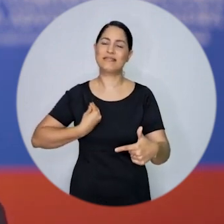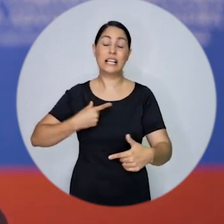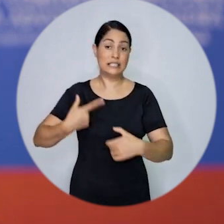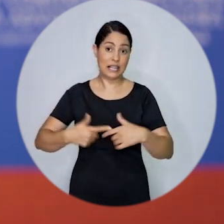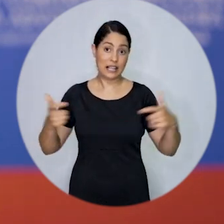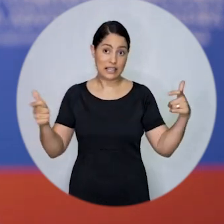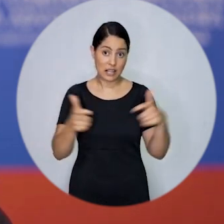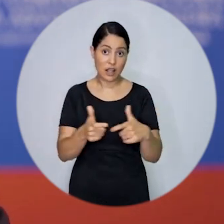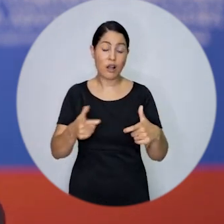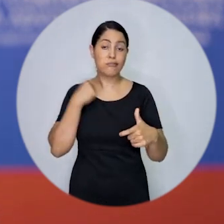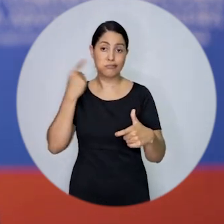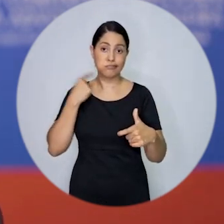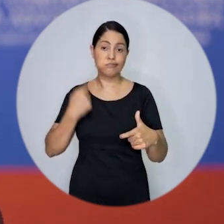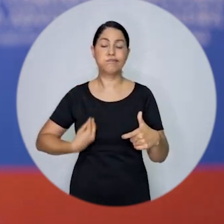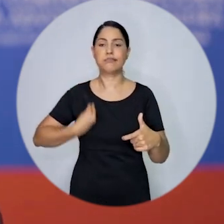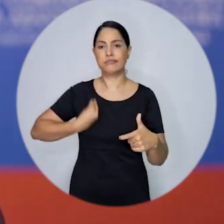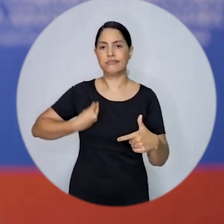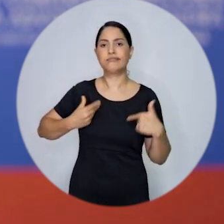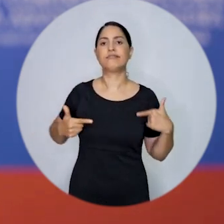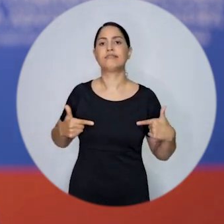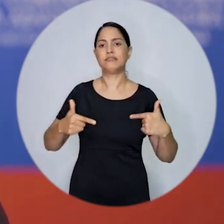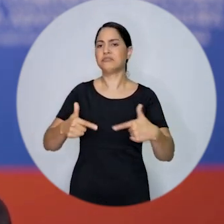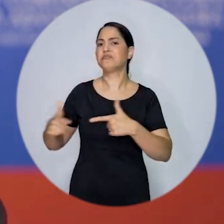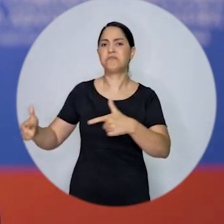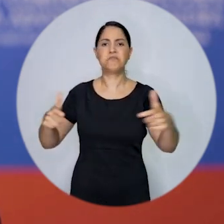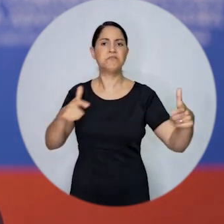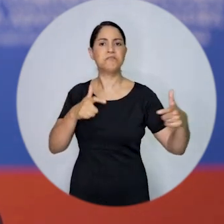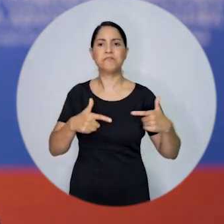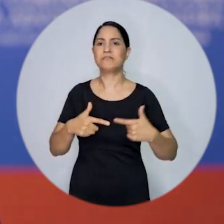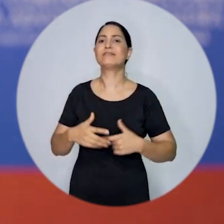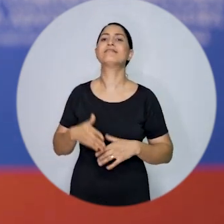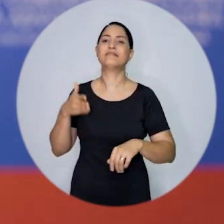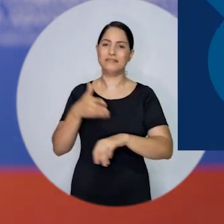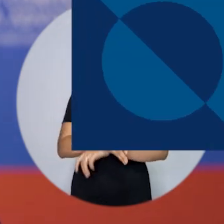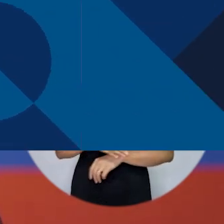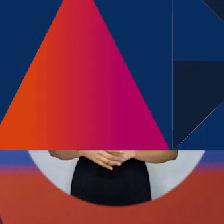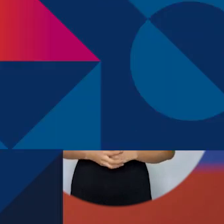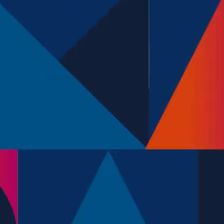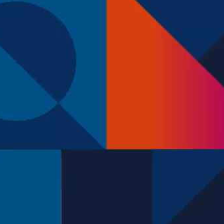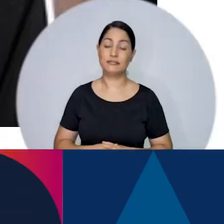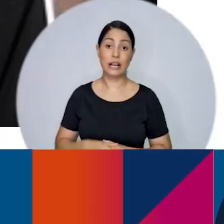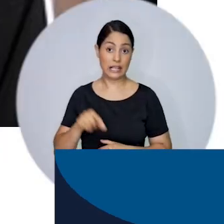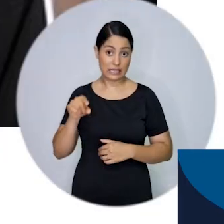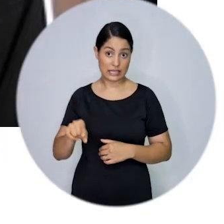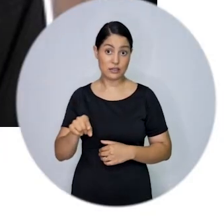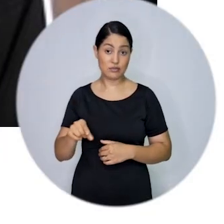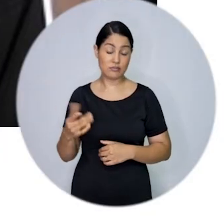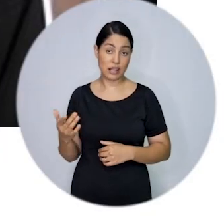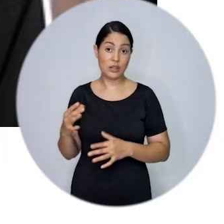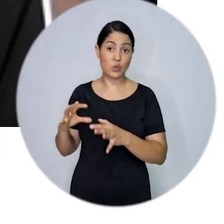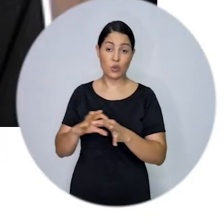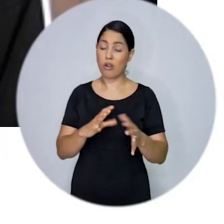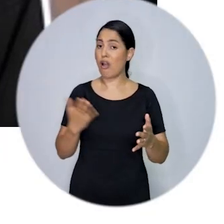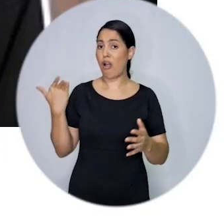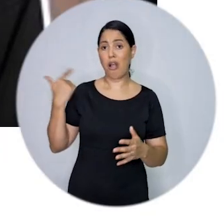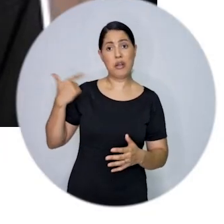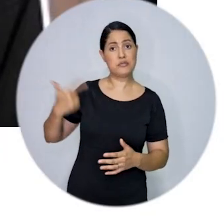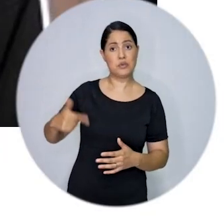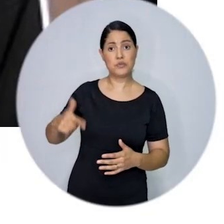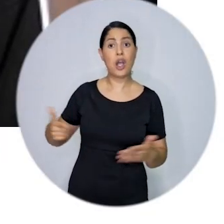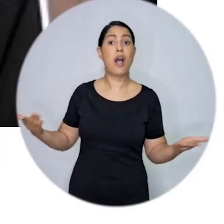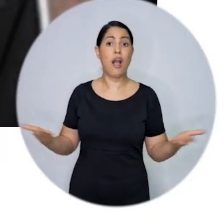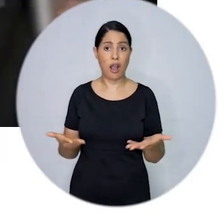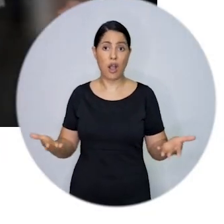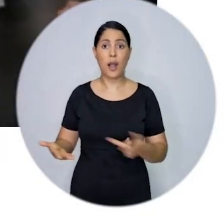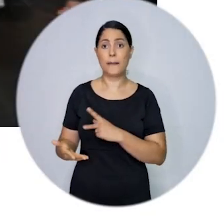presença. Interiorização é uma OAB presente onde o advogado e a advogada estiver no país. Isso outrora não